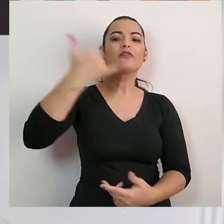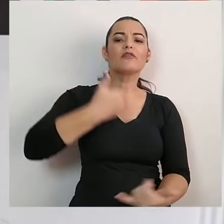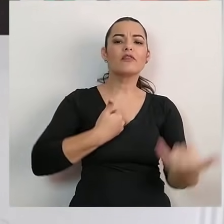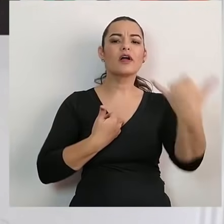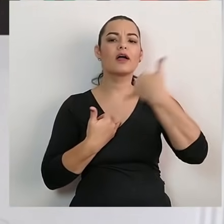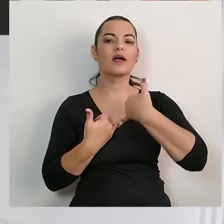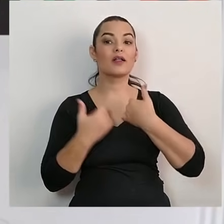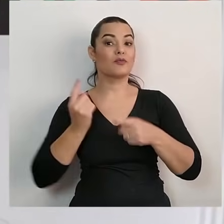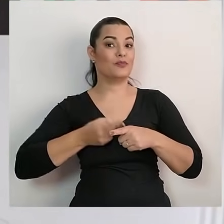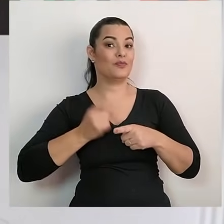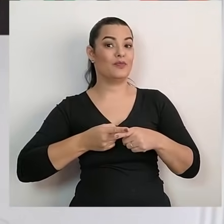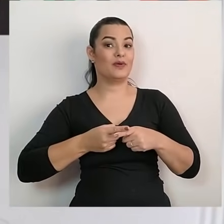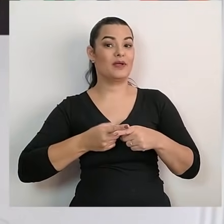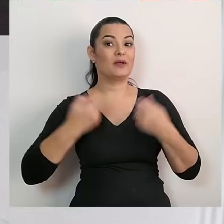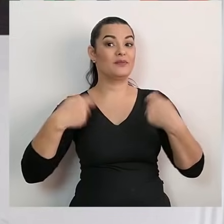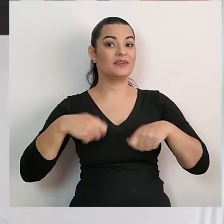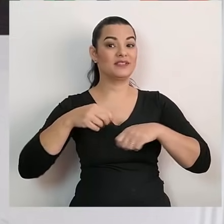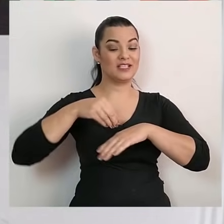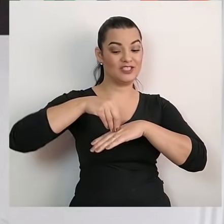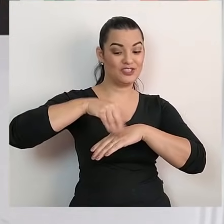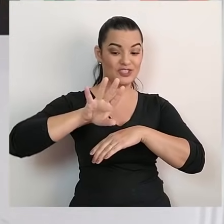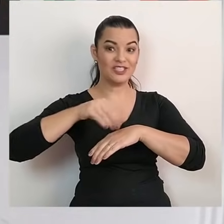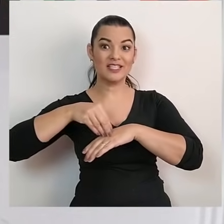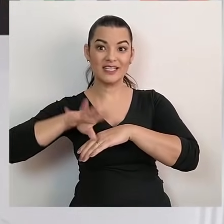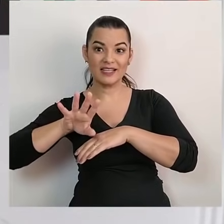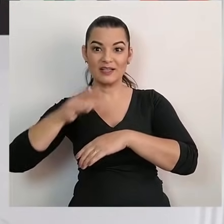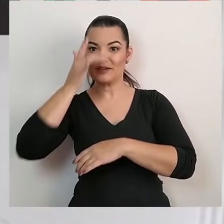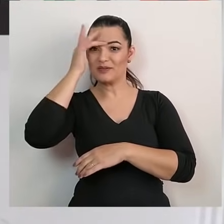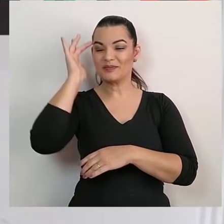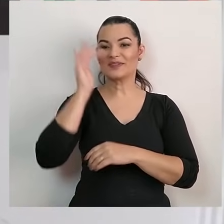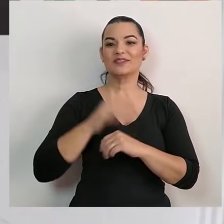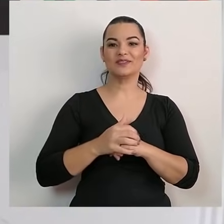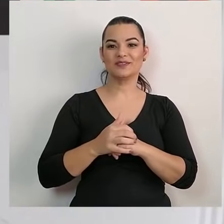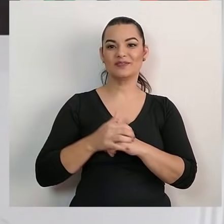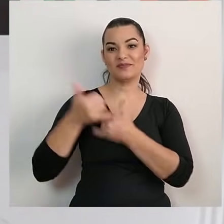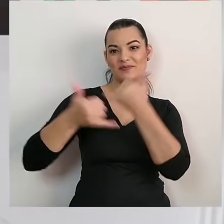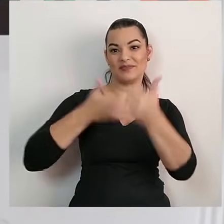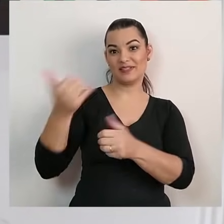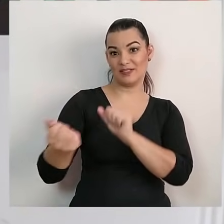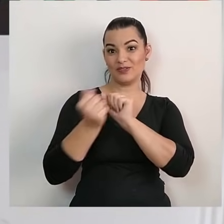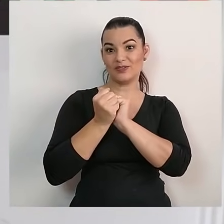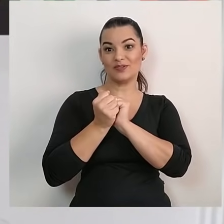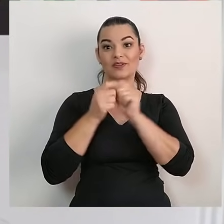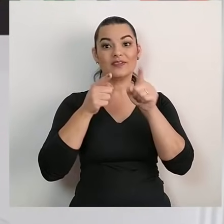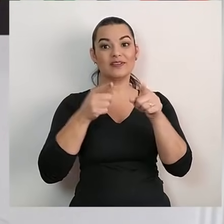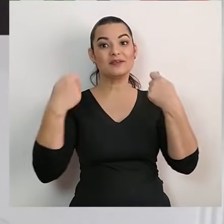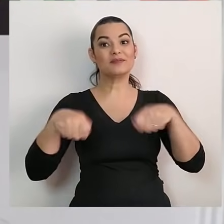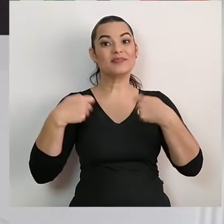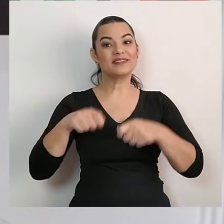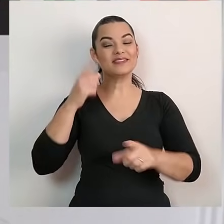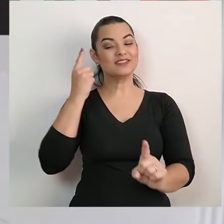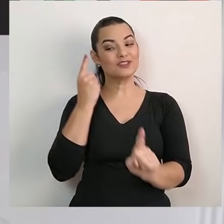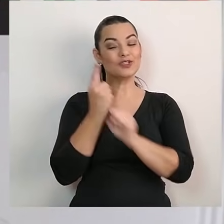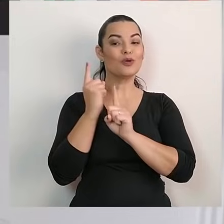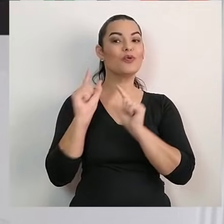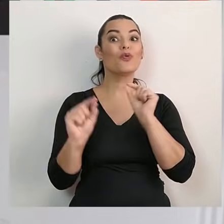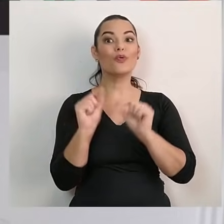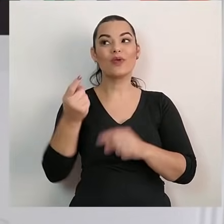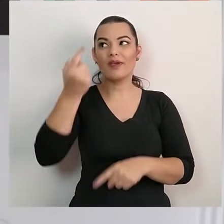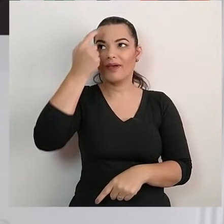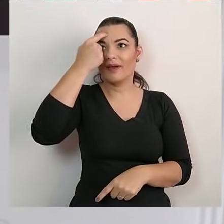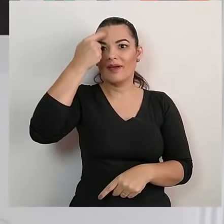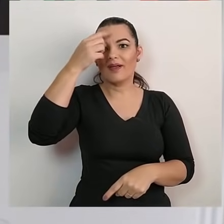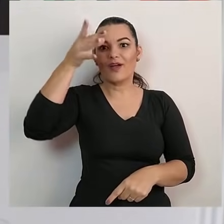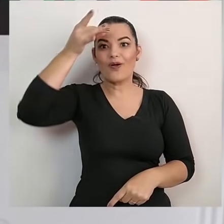das dicas de quem estiver brincando e jogando com você, você vai ter que descobrir qual é a carta que